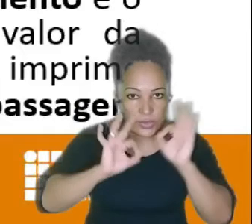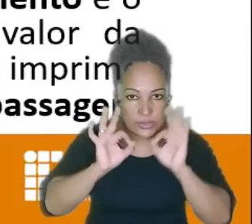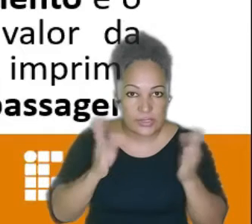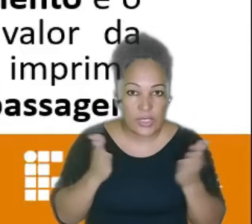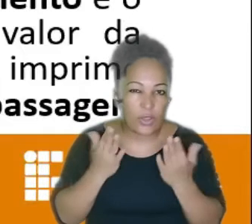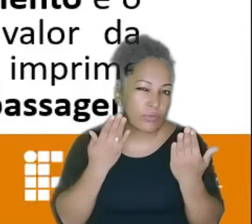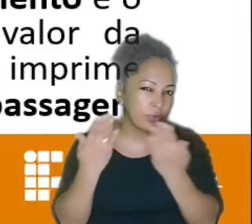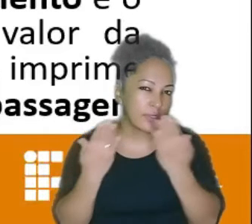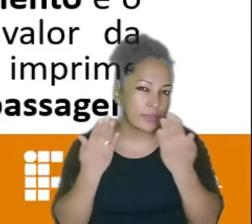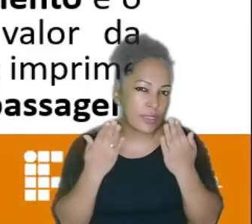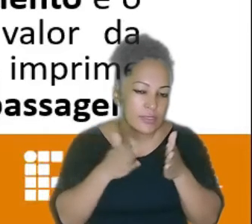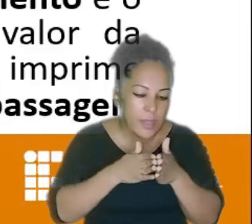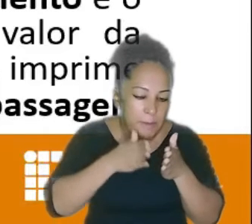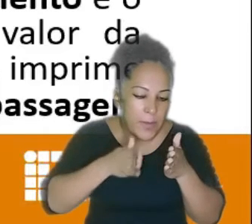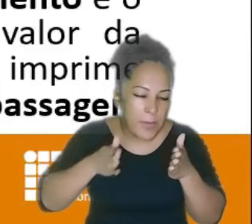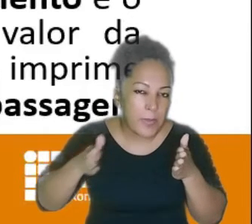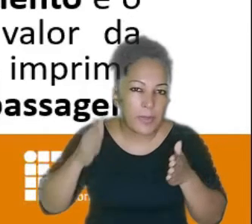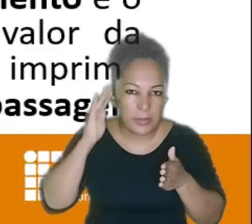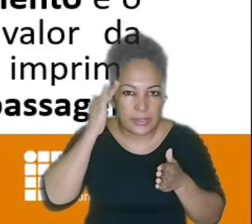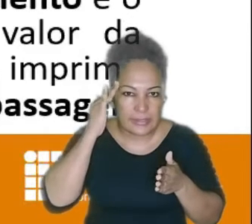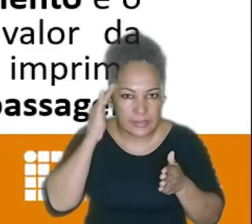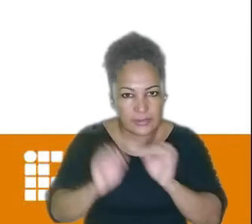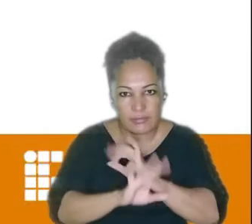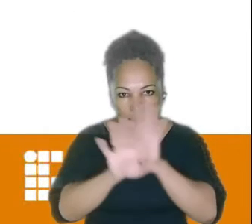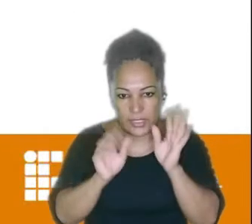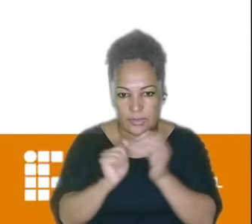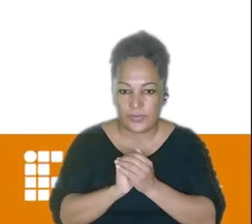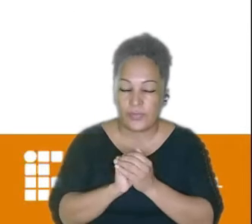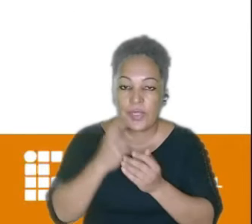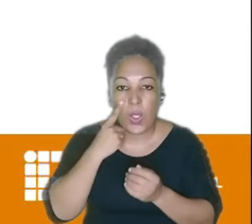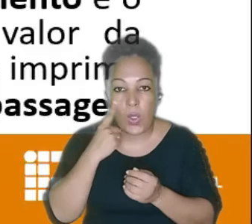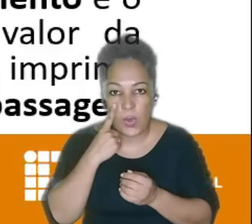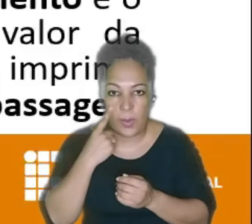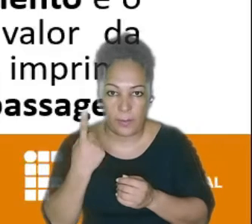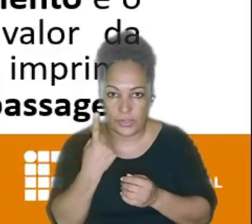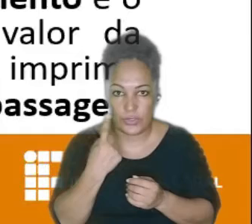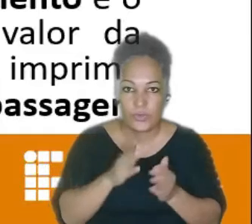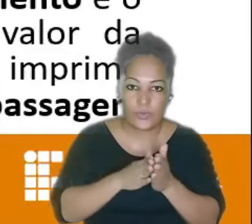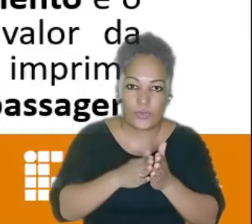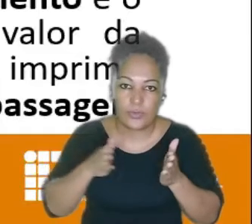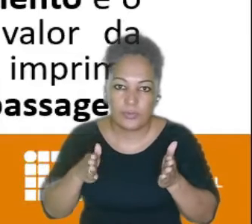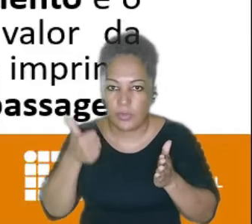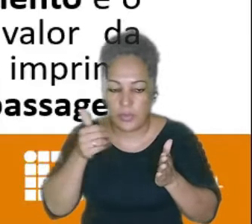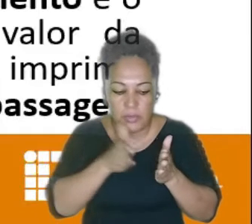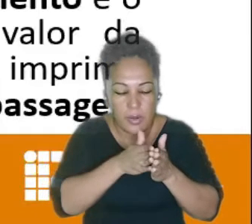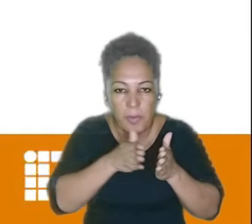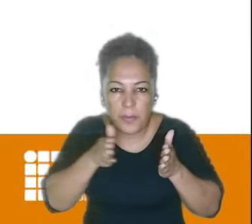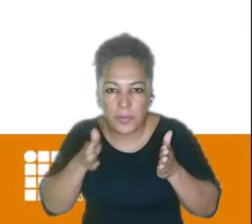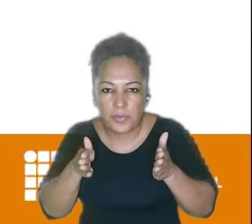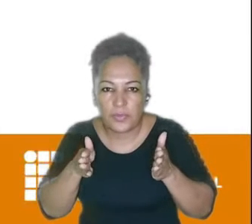processos. Vamos então analisar parte a parte para a gente ver isso de forma mais efetiva, tá bom? Então, olha só, parte 1, vamos analisar aqui o